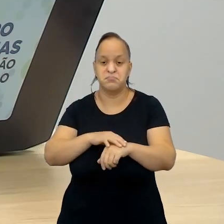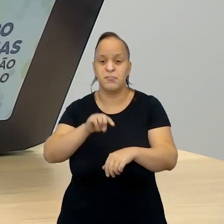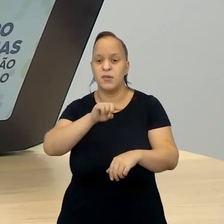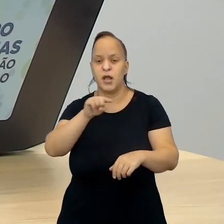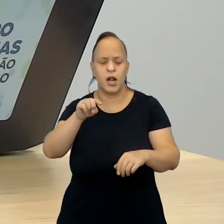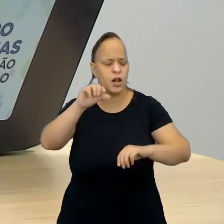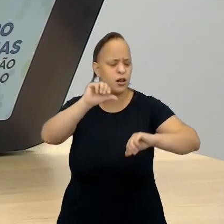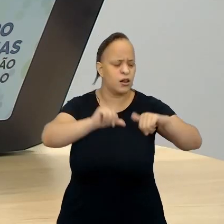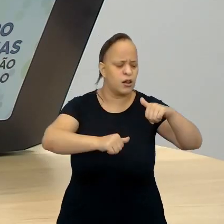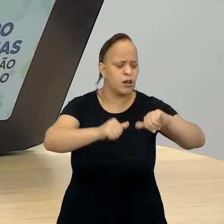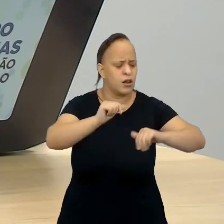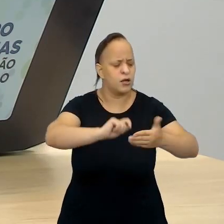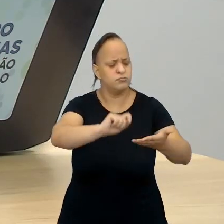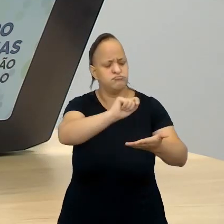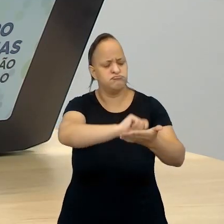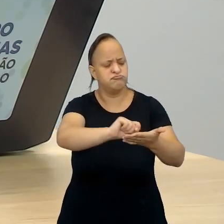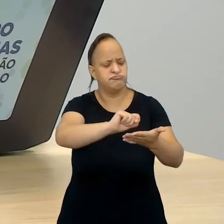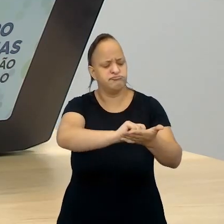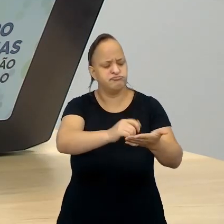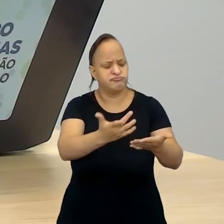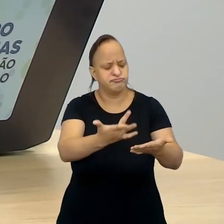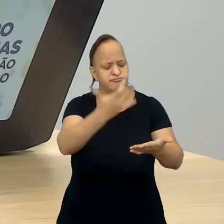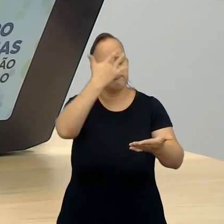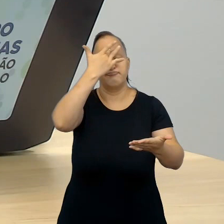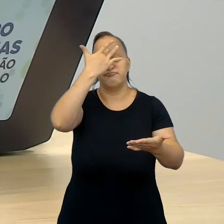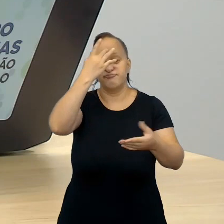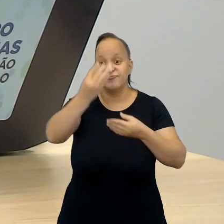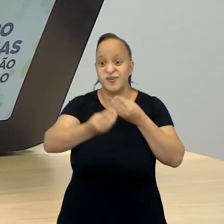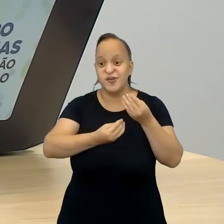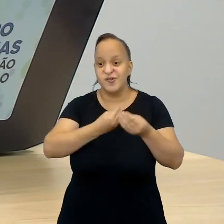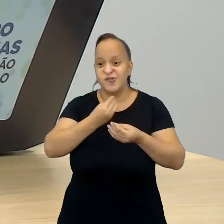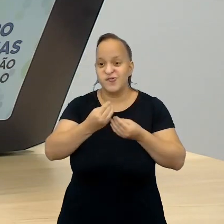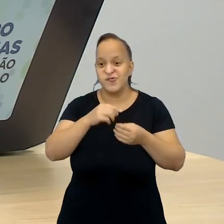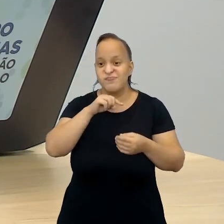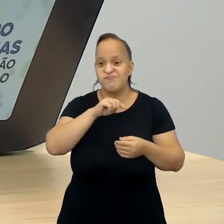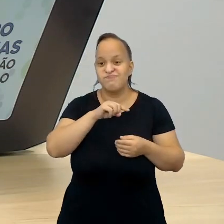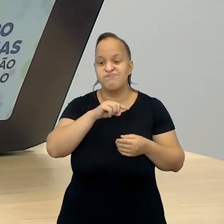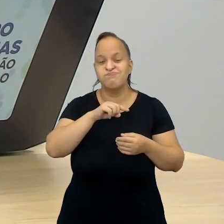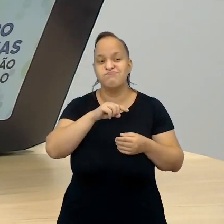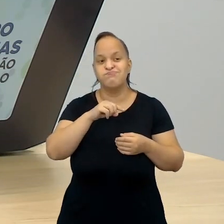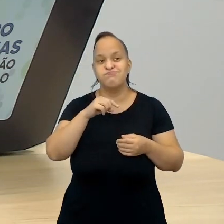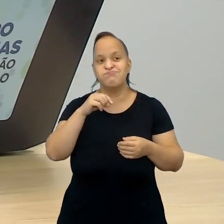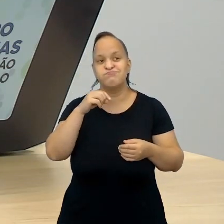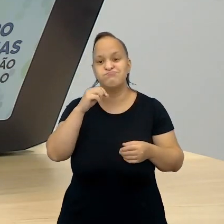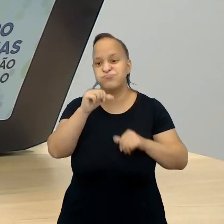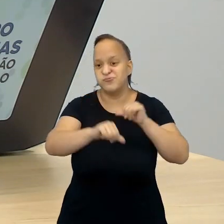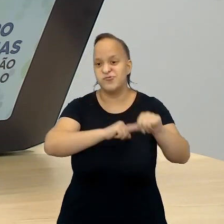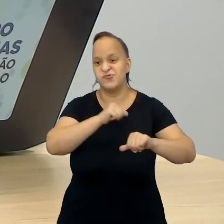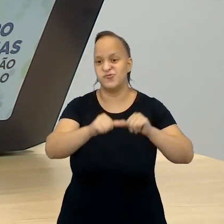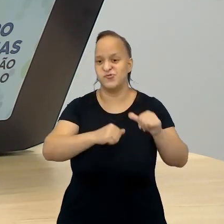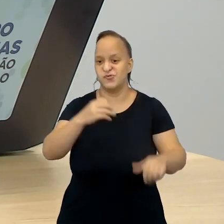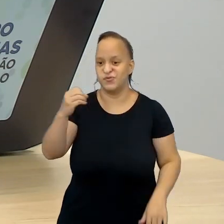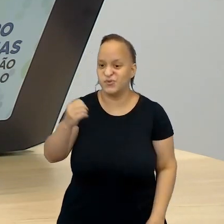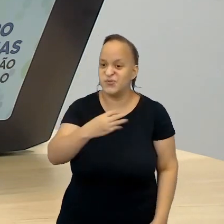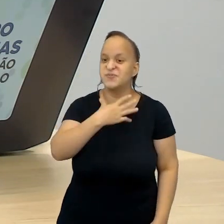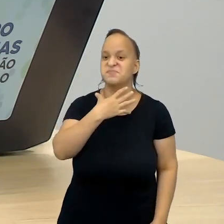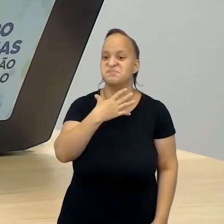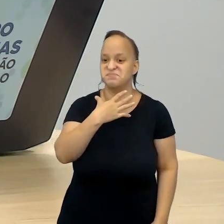você anotou, compreende de que forma ele pode dar um novo significado para as suas práticas e seu dia a